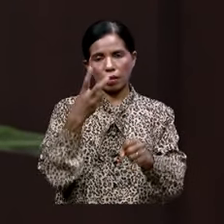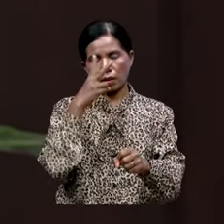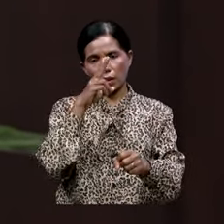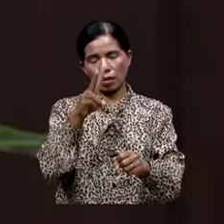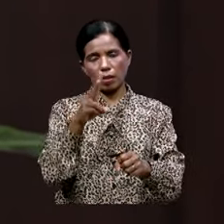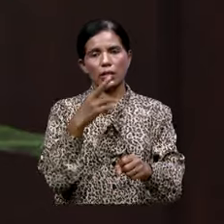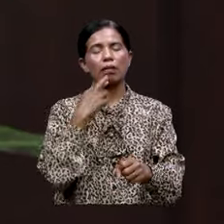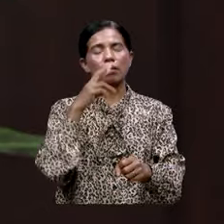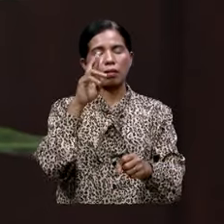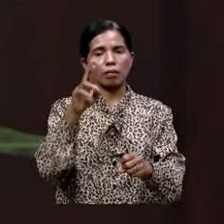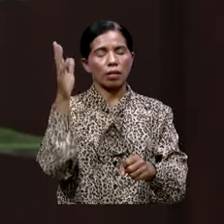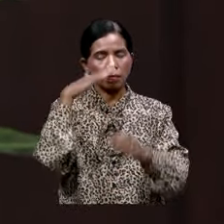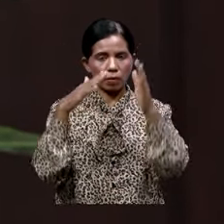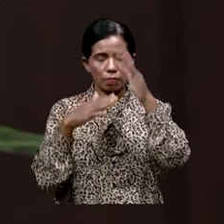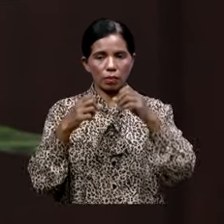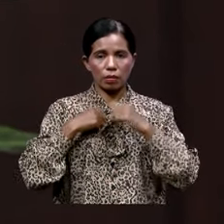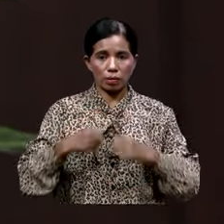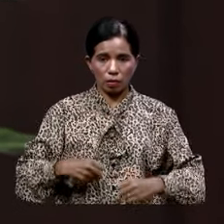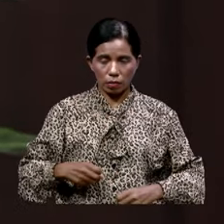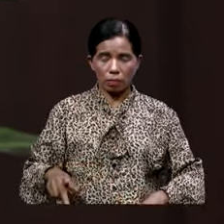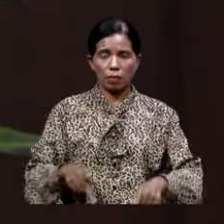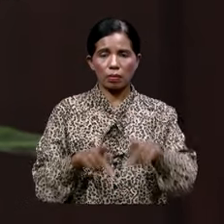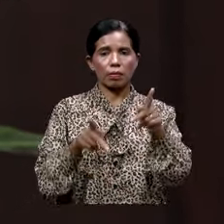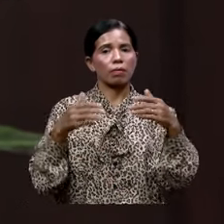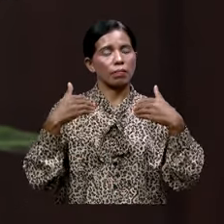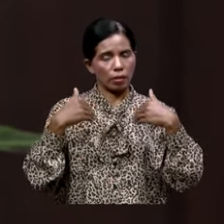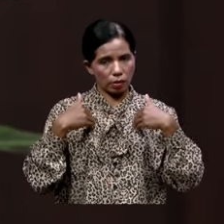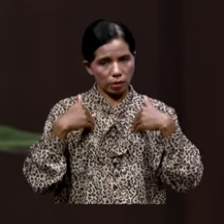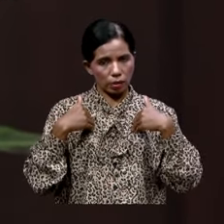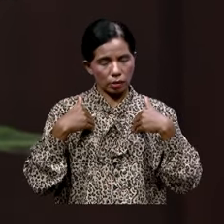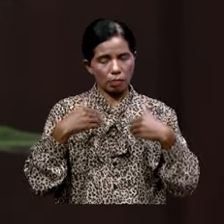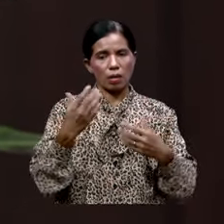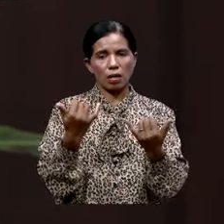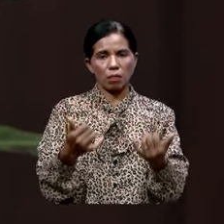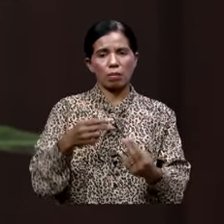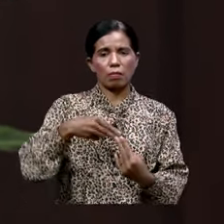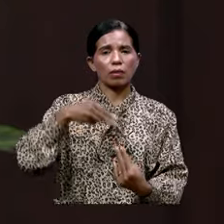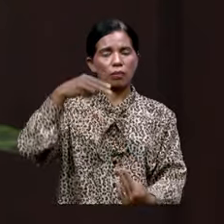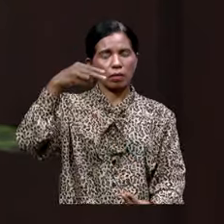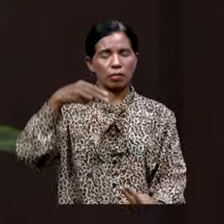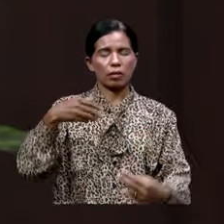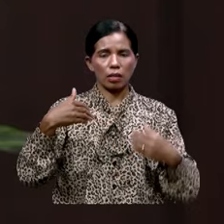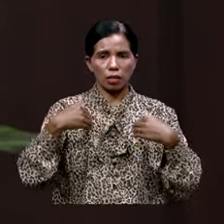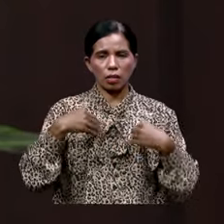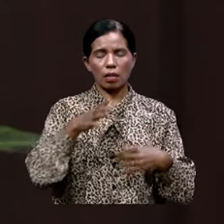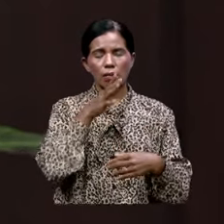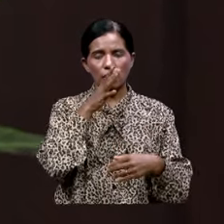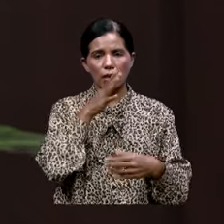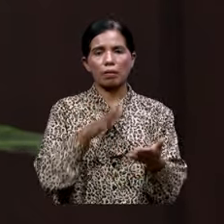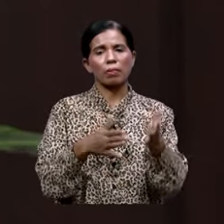responde para o problema de saúde pública que a gente tem, e o Ministério da Nutrição se as, e o